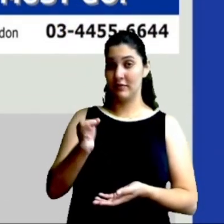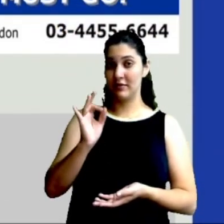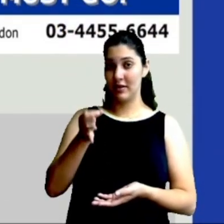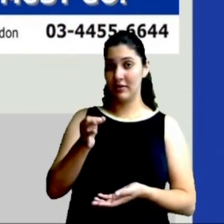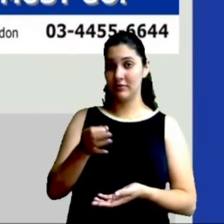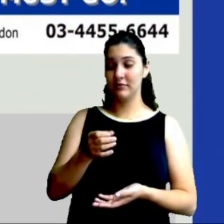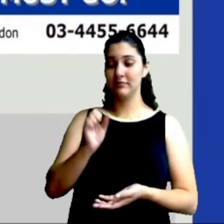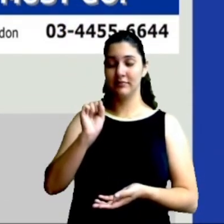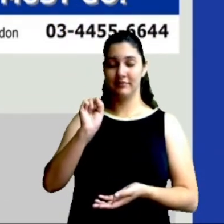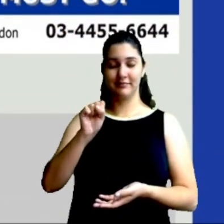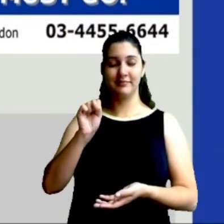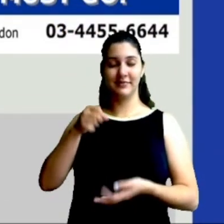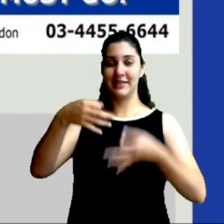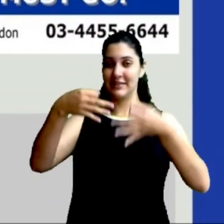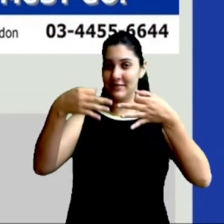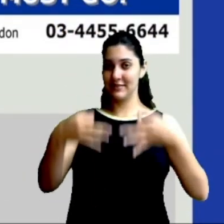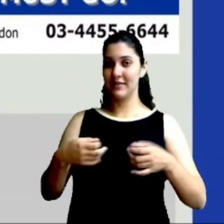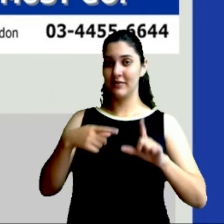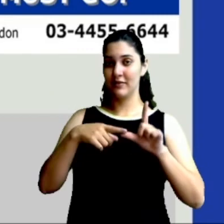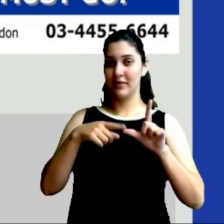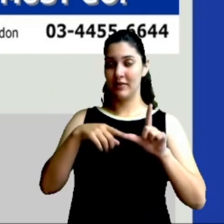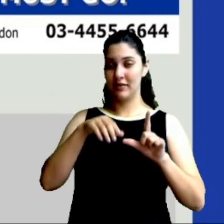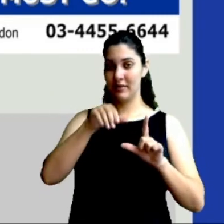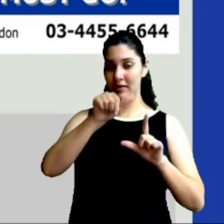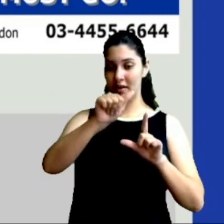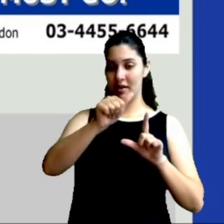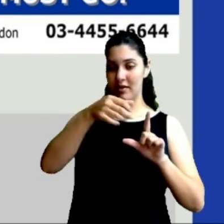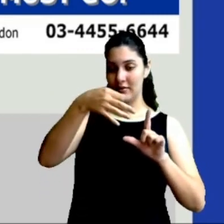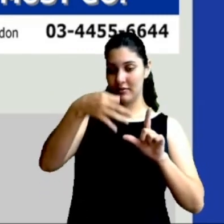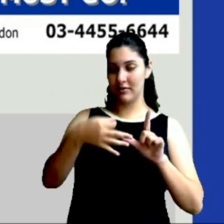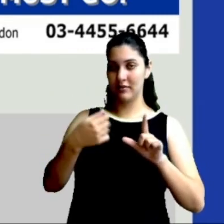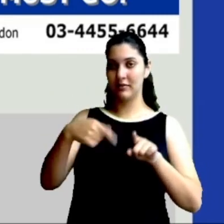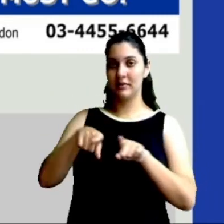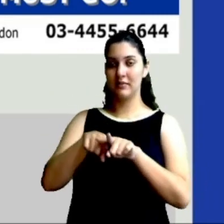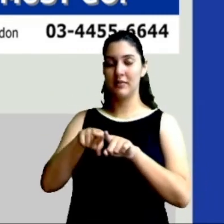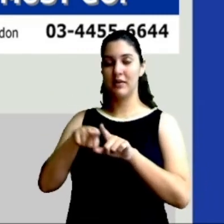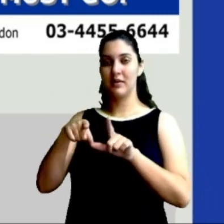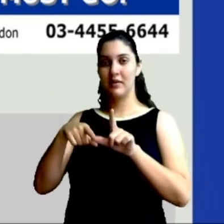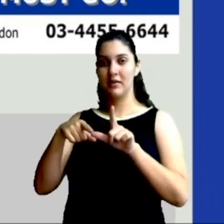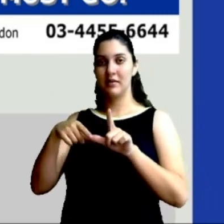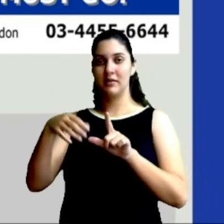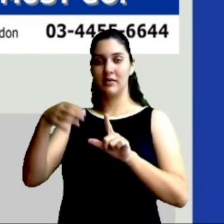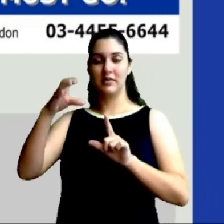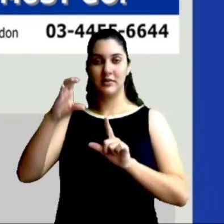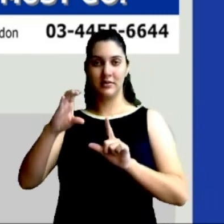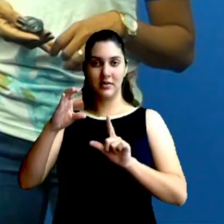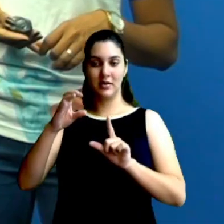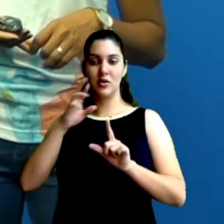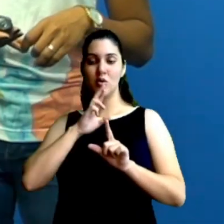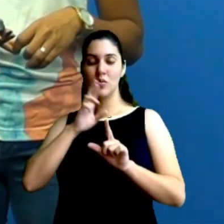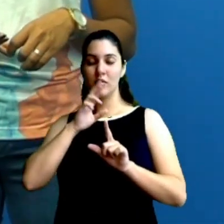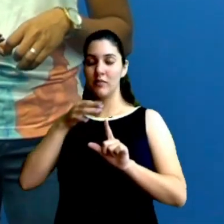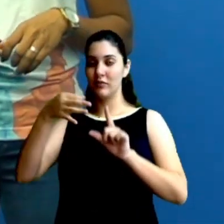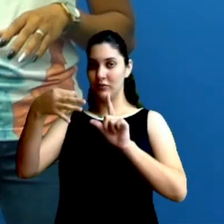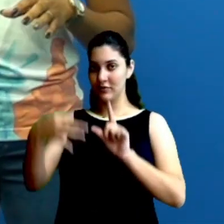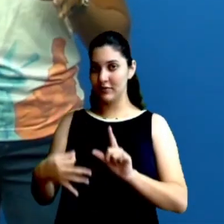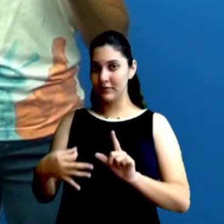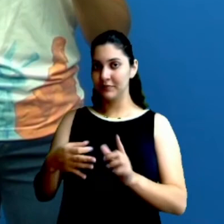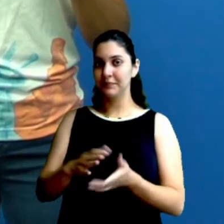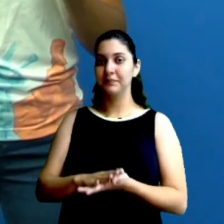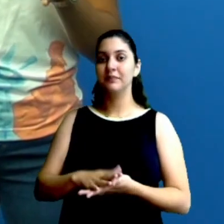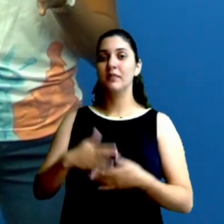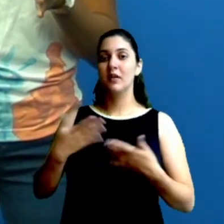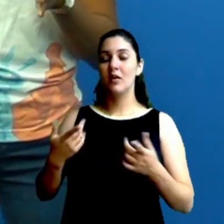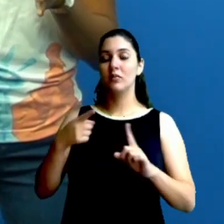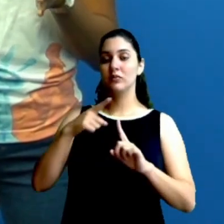Certíssimo, gente, tá vendo? A letra A como a correta e também a letra C como resposta correta.